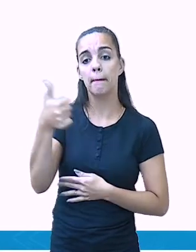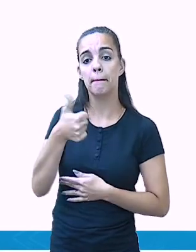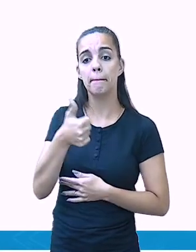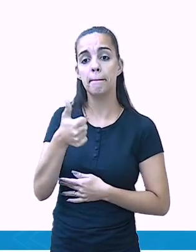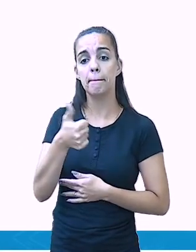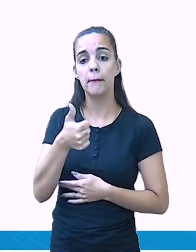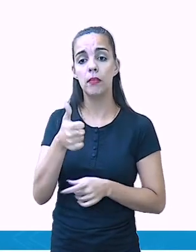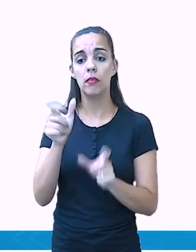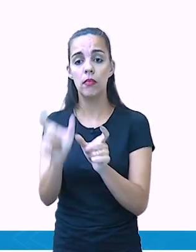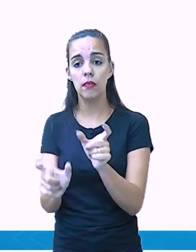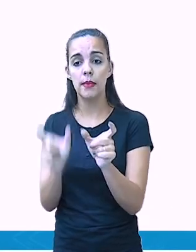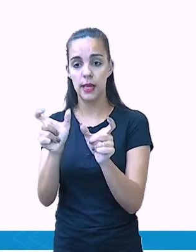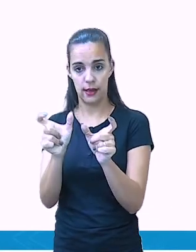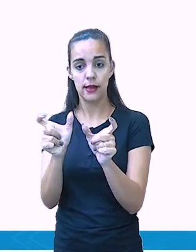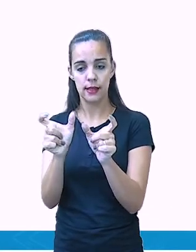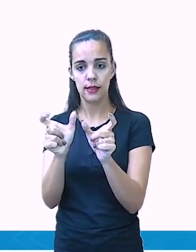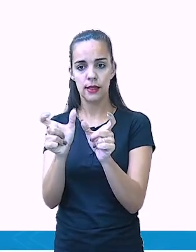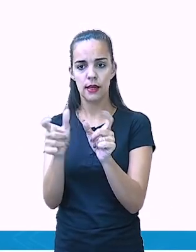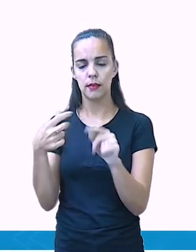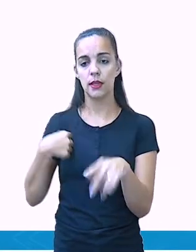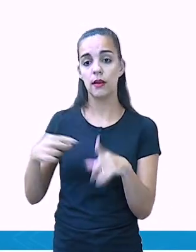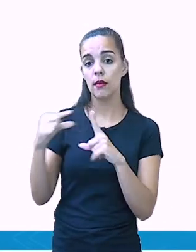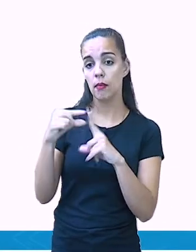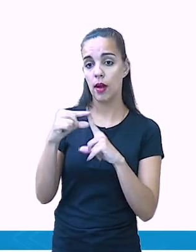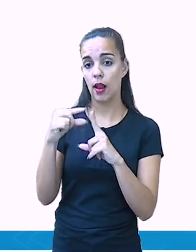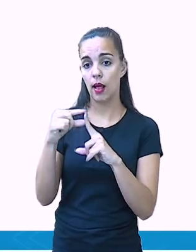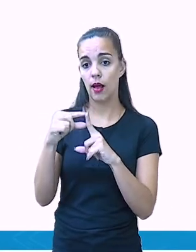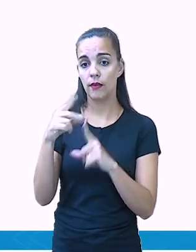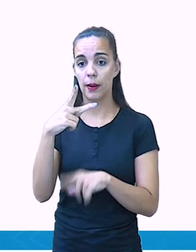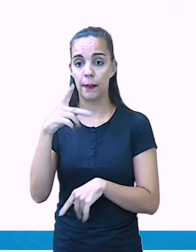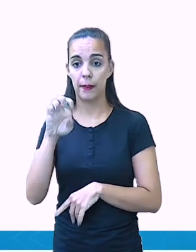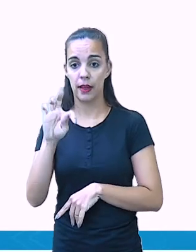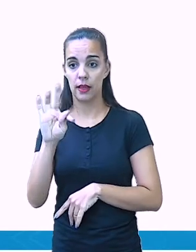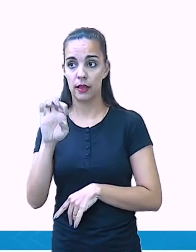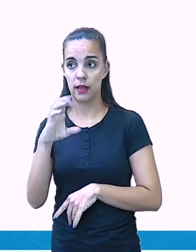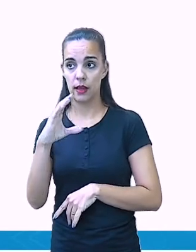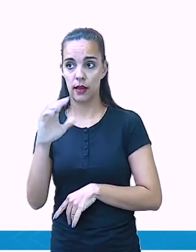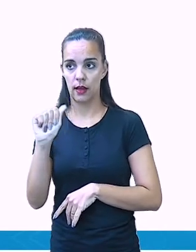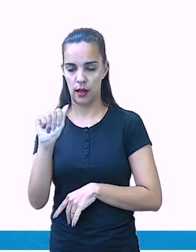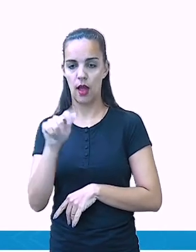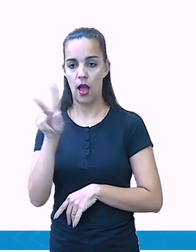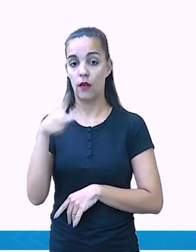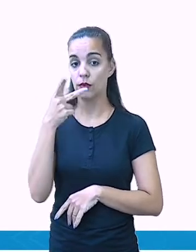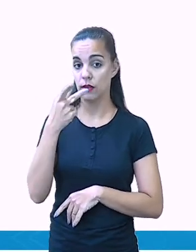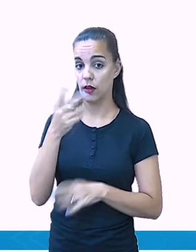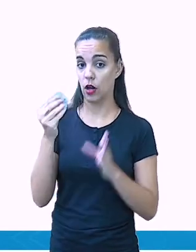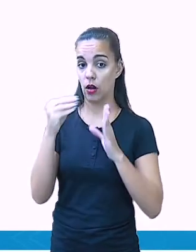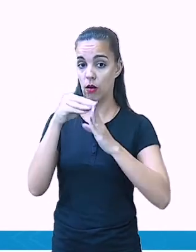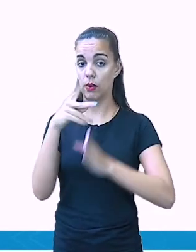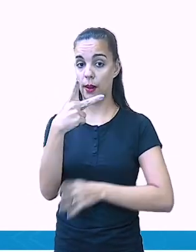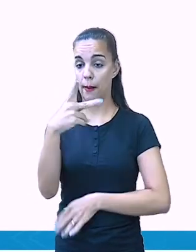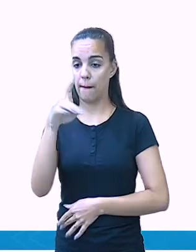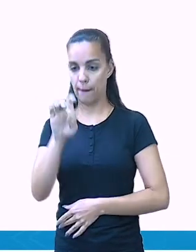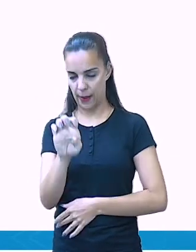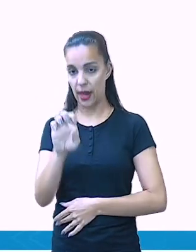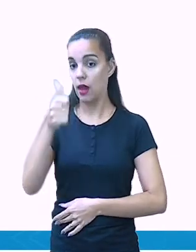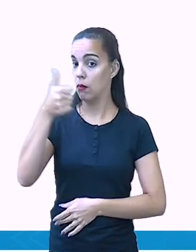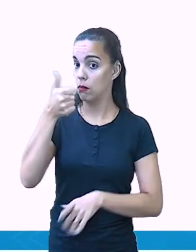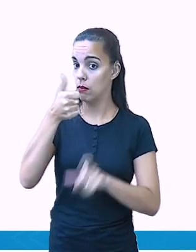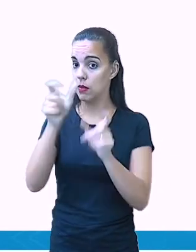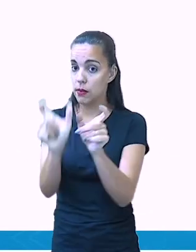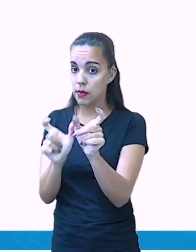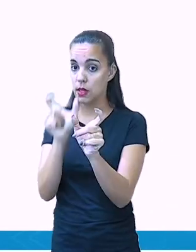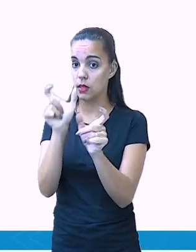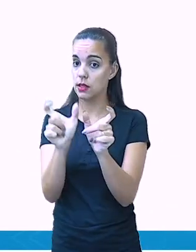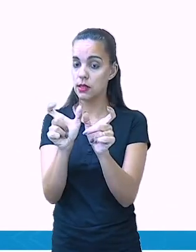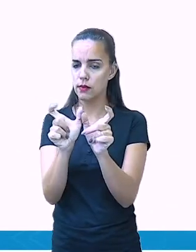sílaba da palavra peteca. Aí você vai fazer pé. Ah, então é a primeira sílaba. Qual é